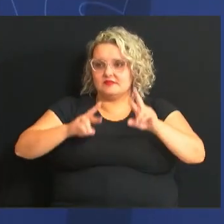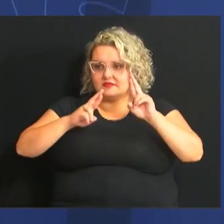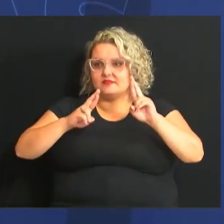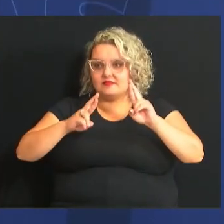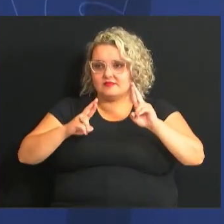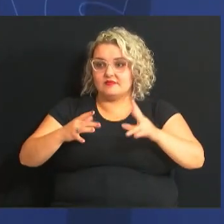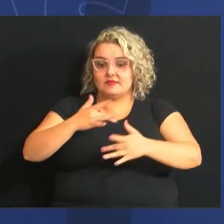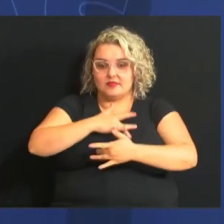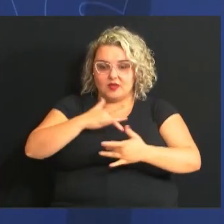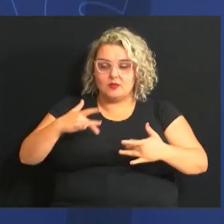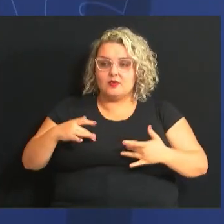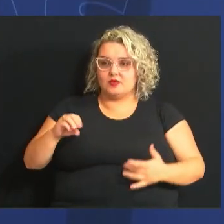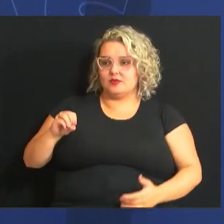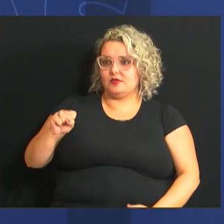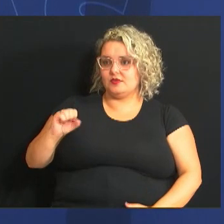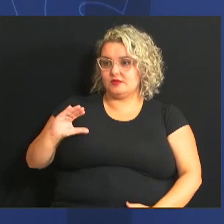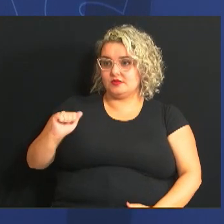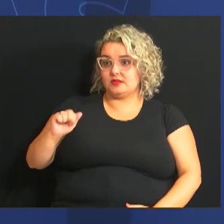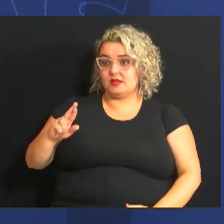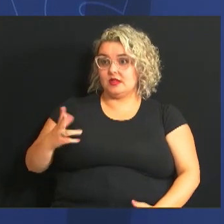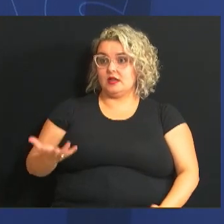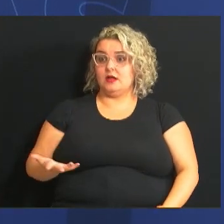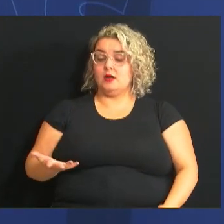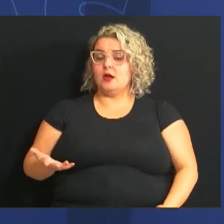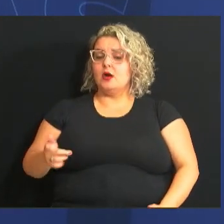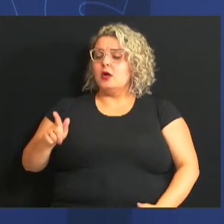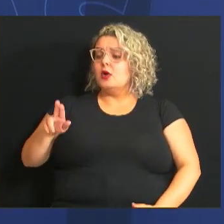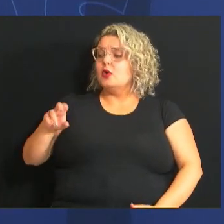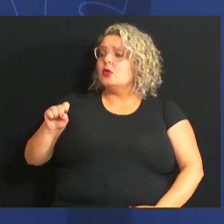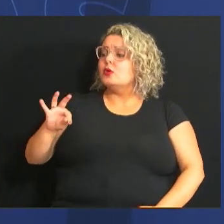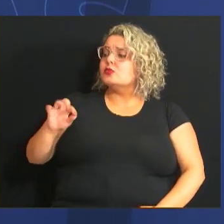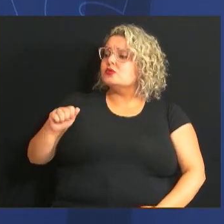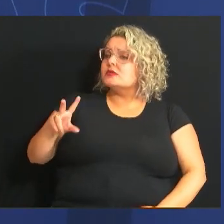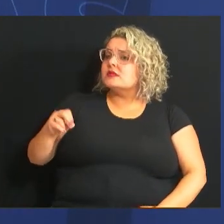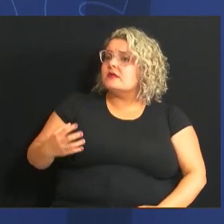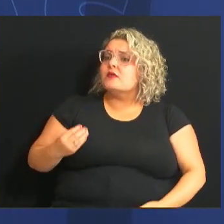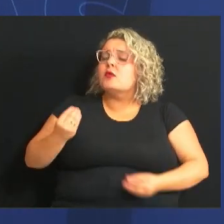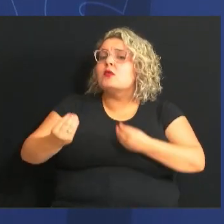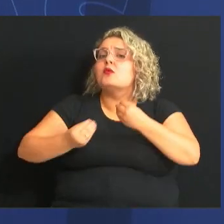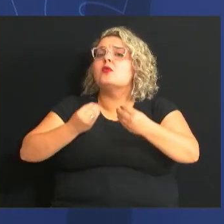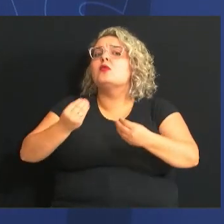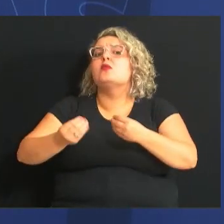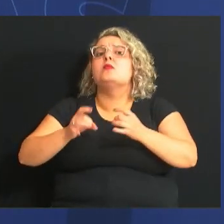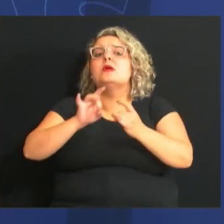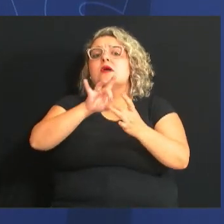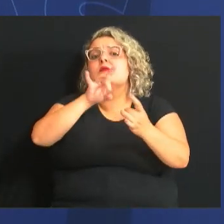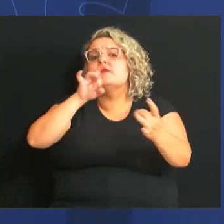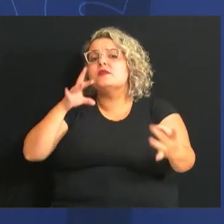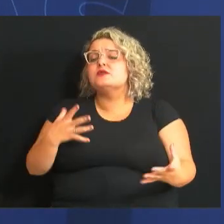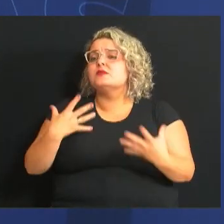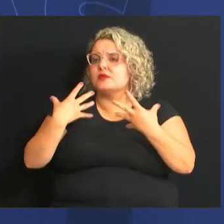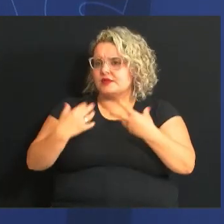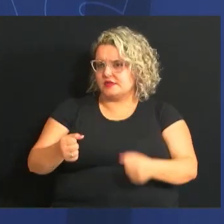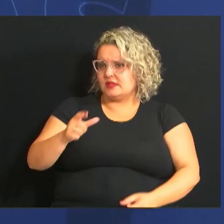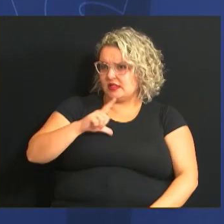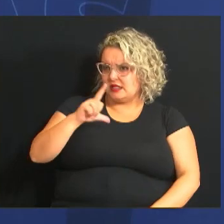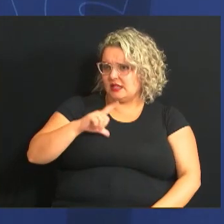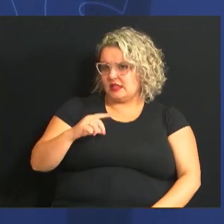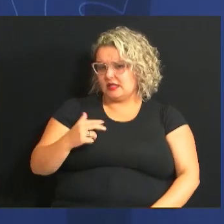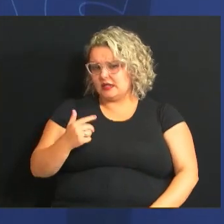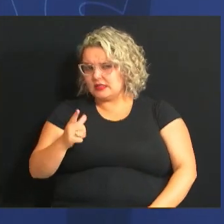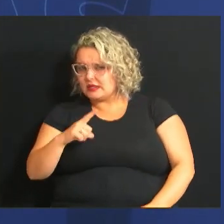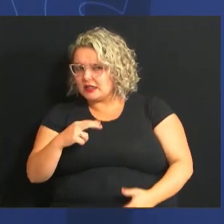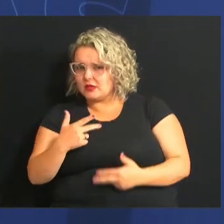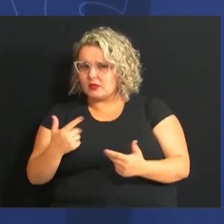saúde para o Oscar. Agora, Gustavo, como é que tem sido os feedbacks que você tem recebido? Tem algo que você pensou